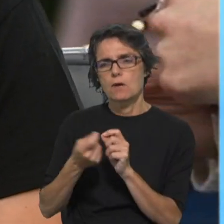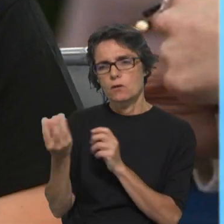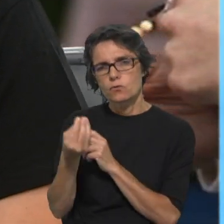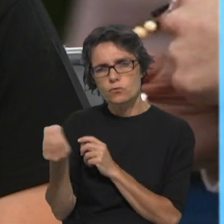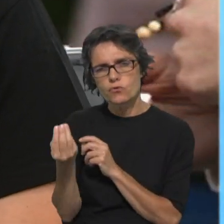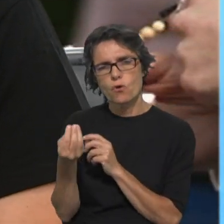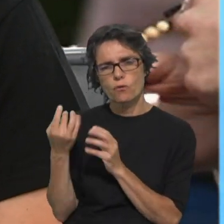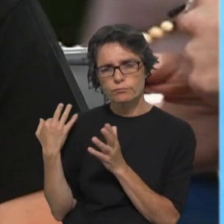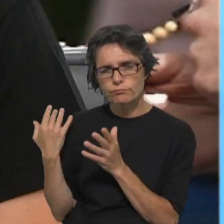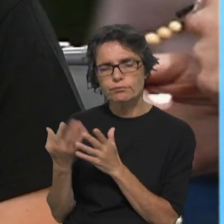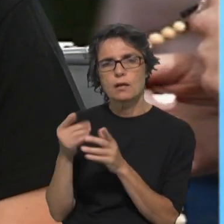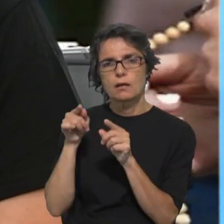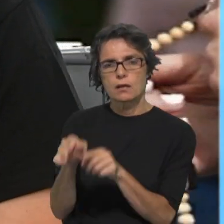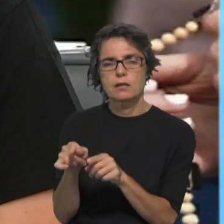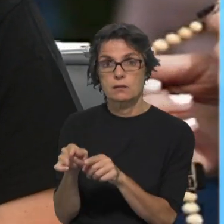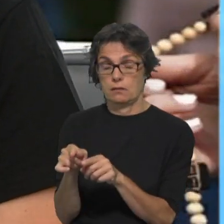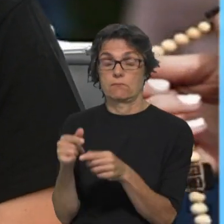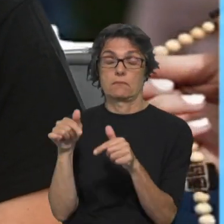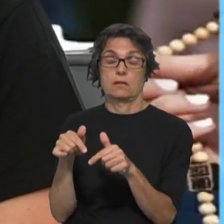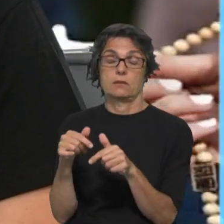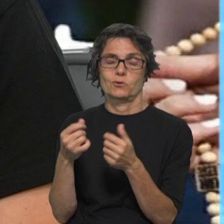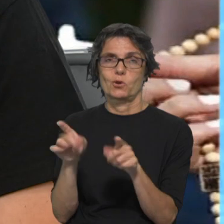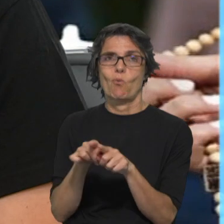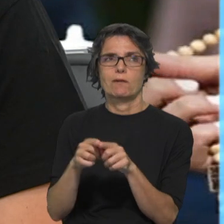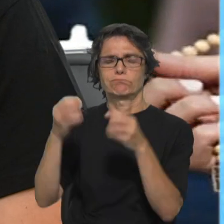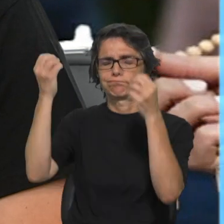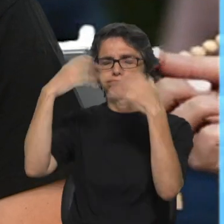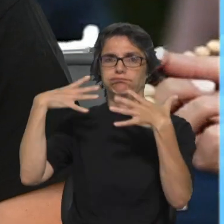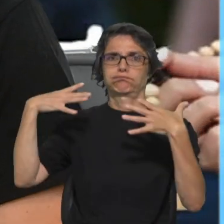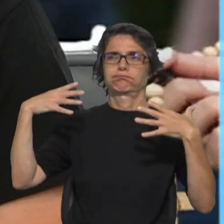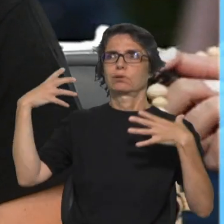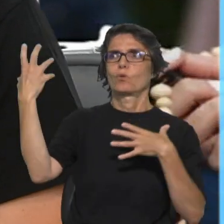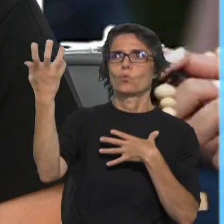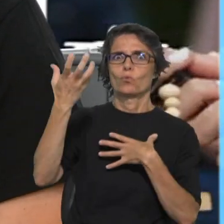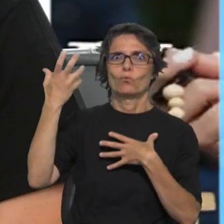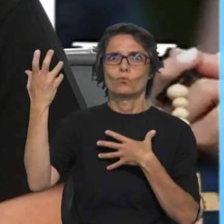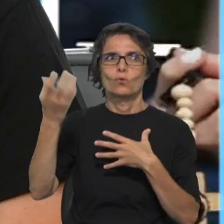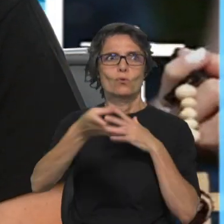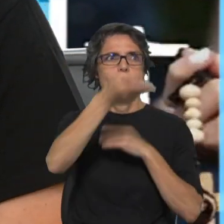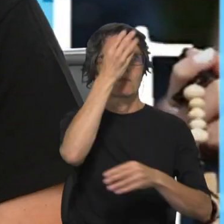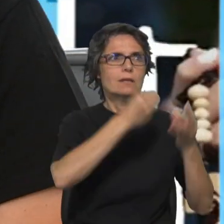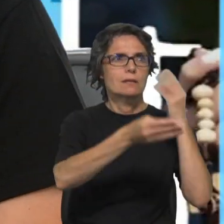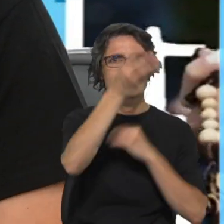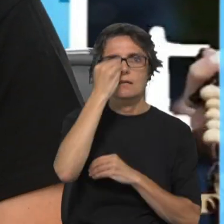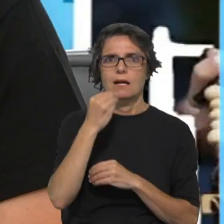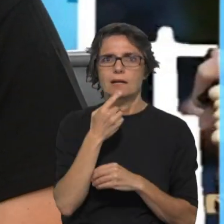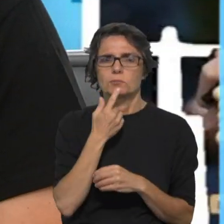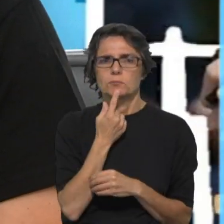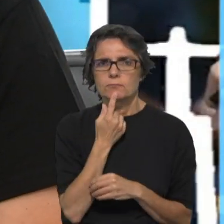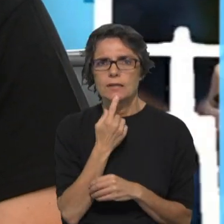assim um banho de cultura, também de aprendizagem e de